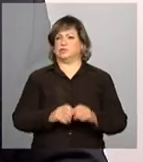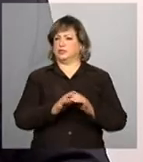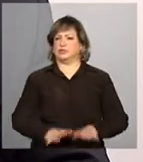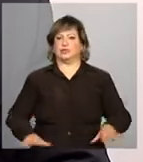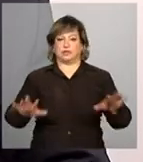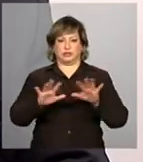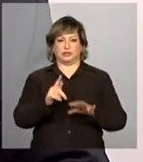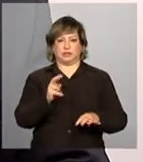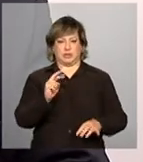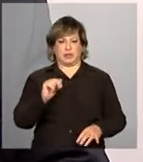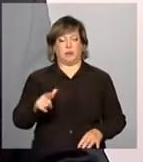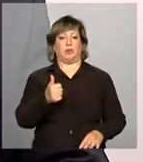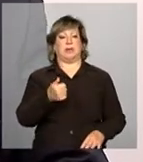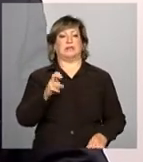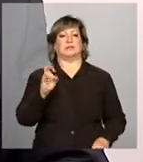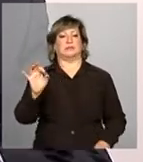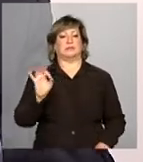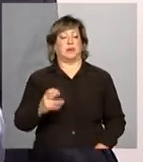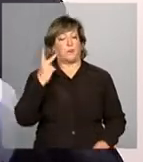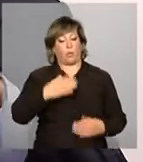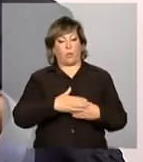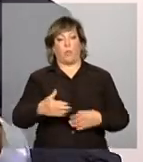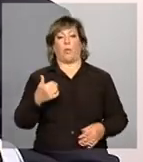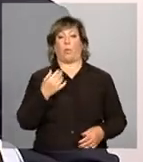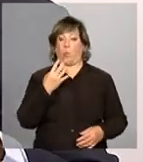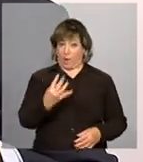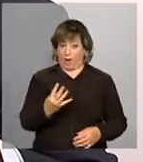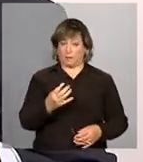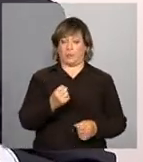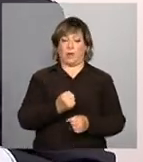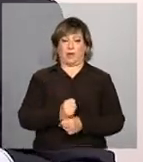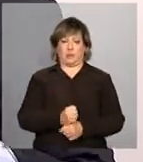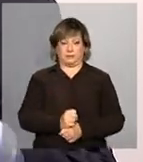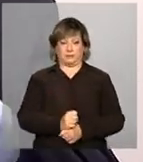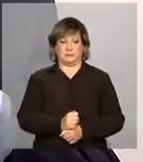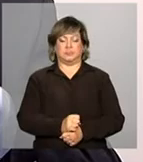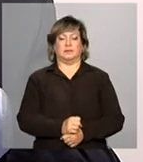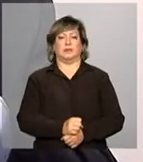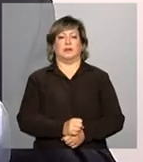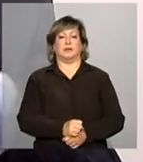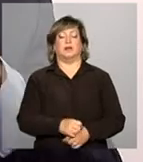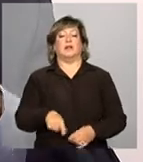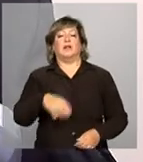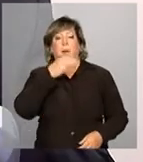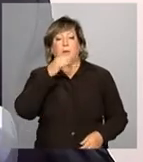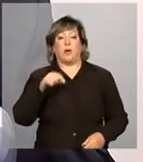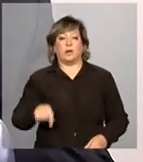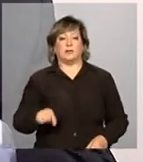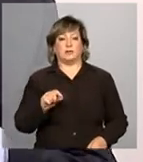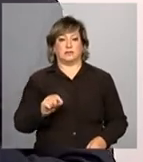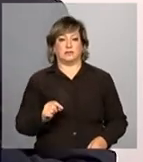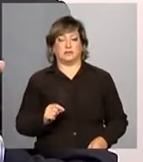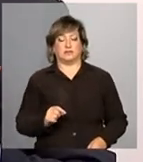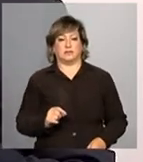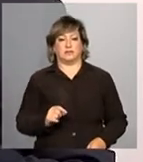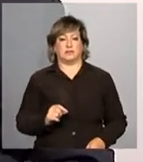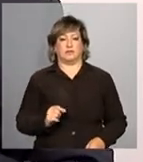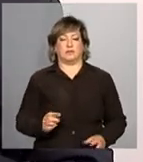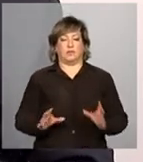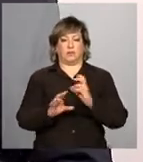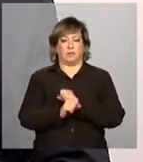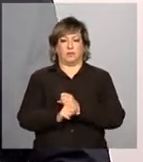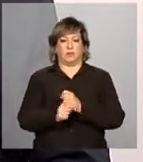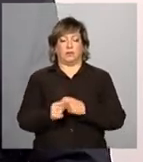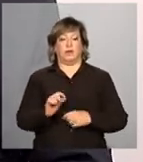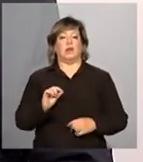geral os quinze por cento por quatro anos na elaboração da proposta orçamentária ela eles vão verificar o que é possível